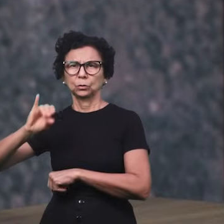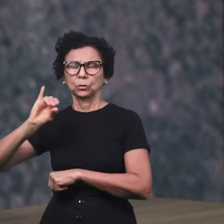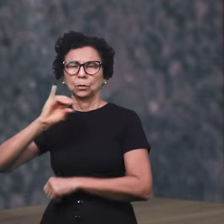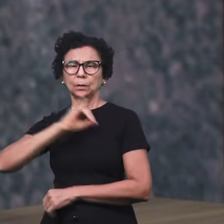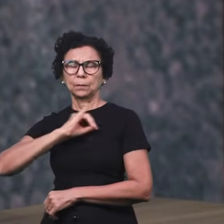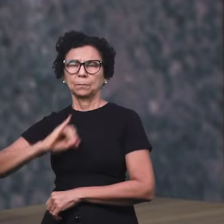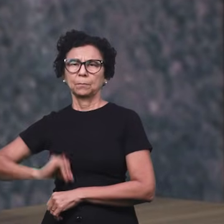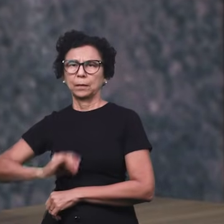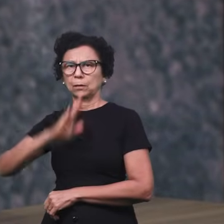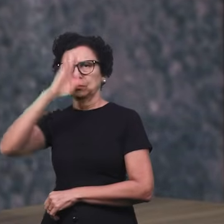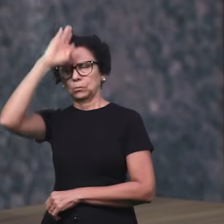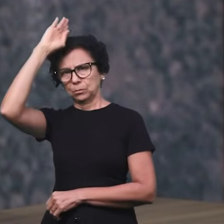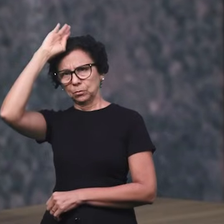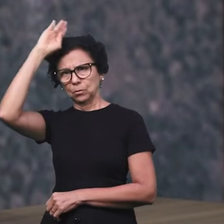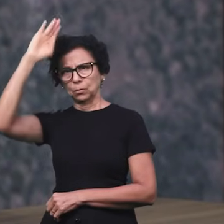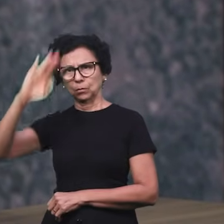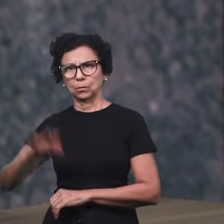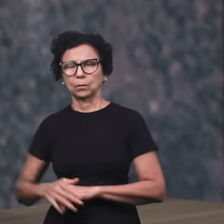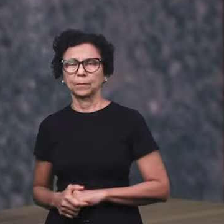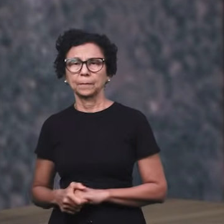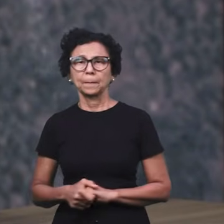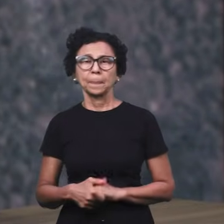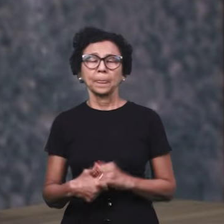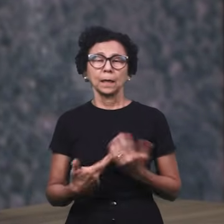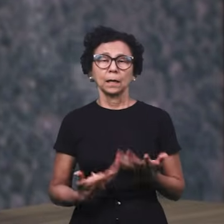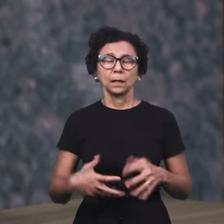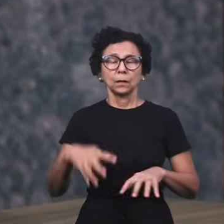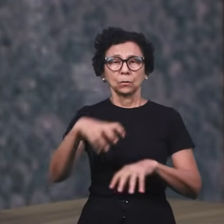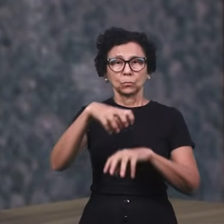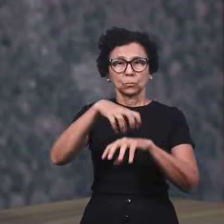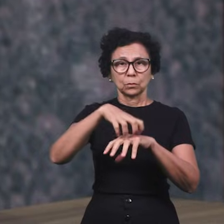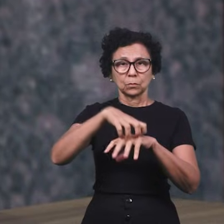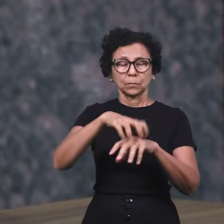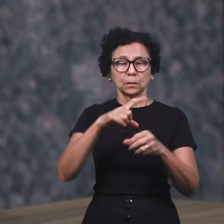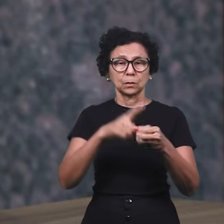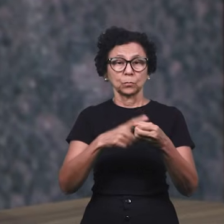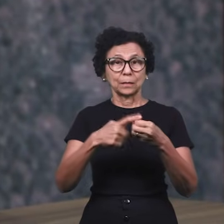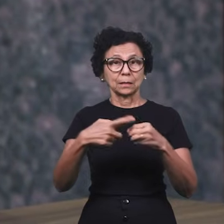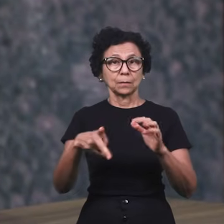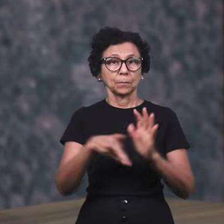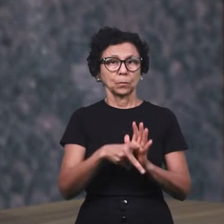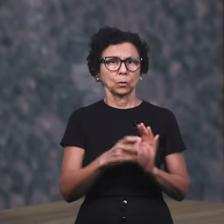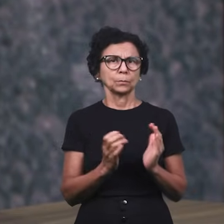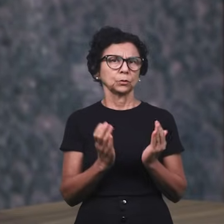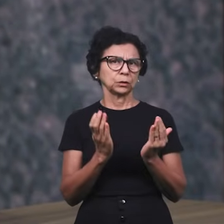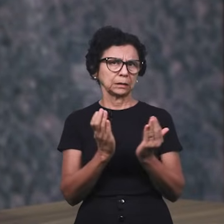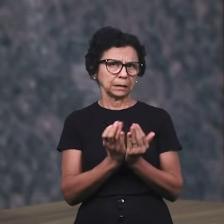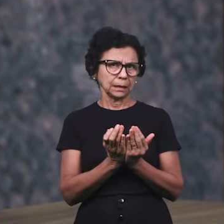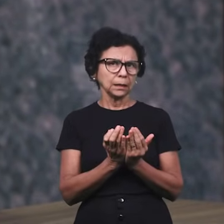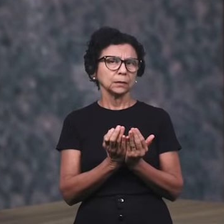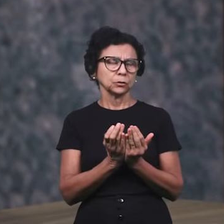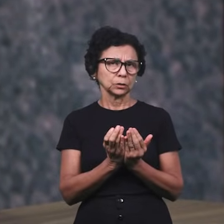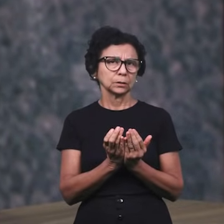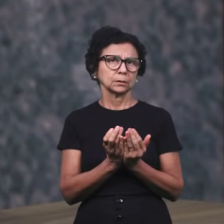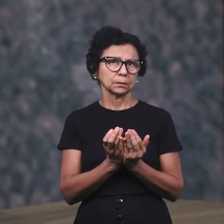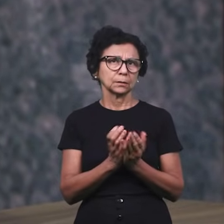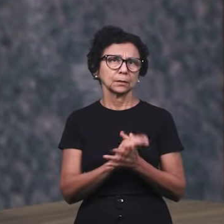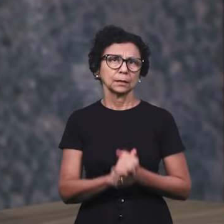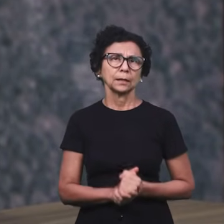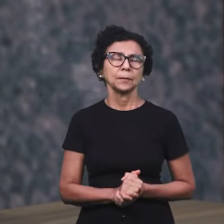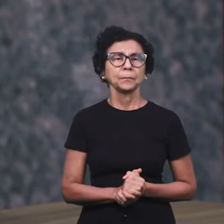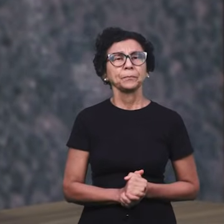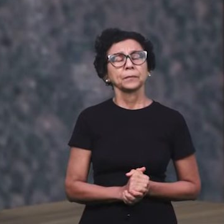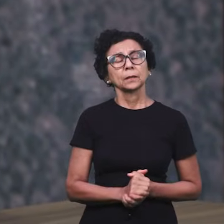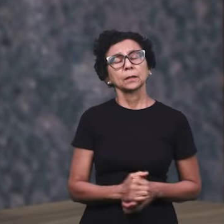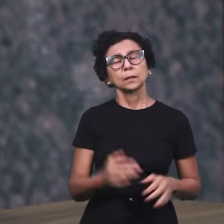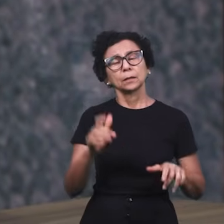eram muçulmanos, isso representou um grande baque, uma grande derrota para o cristianismo europeu. E além dessa derrota